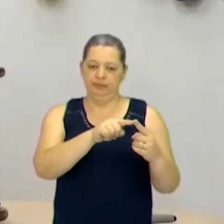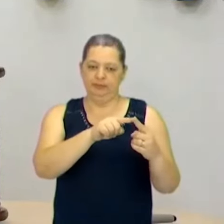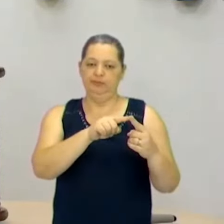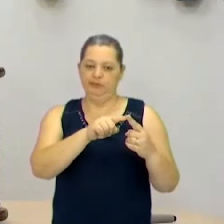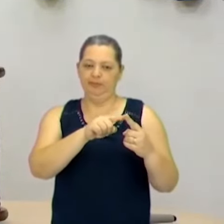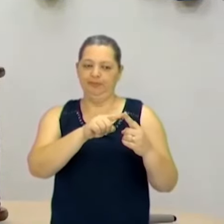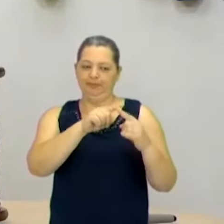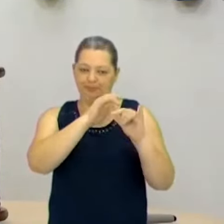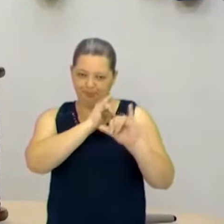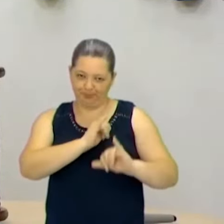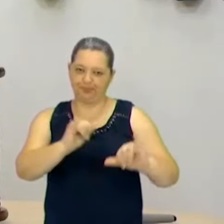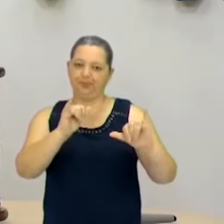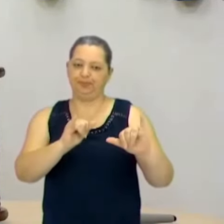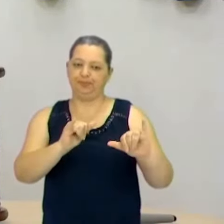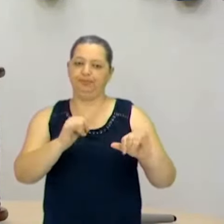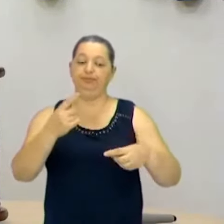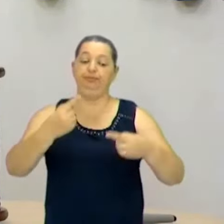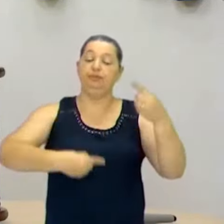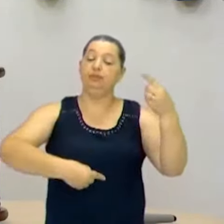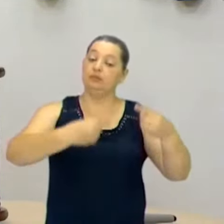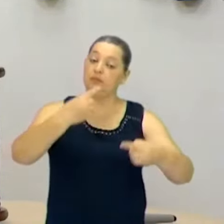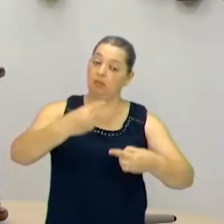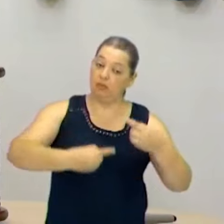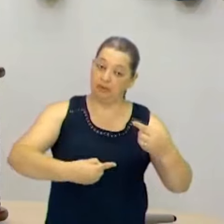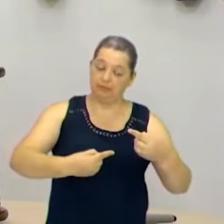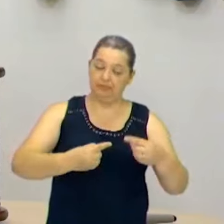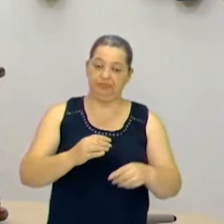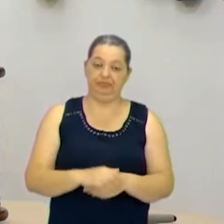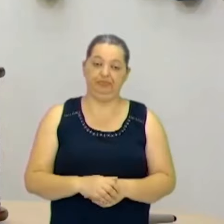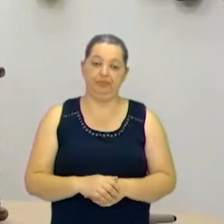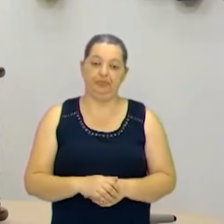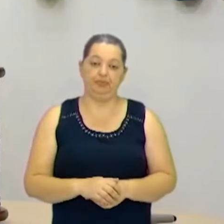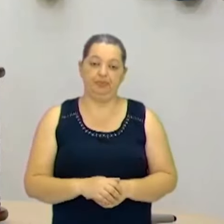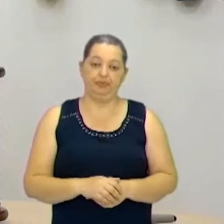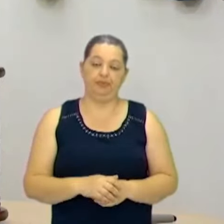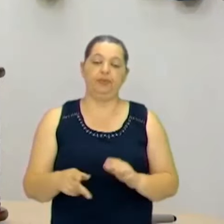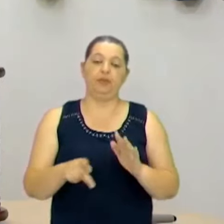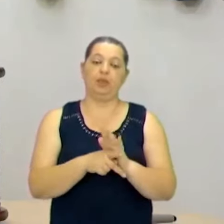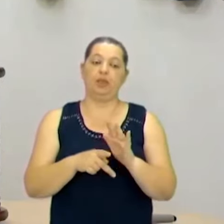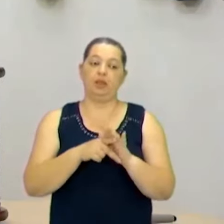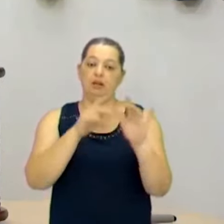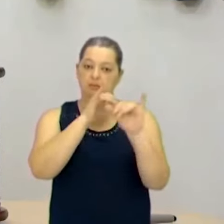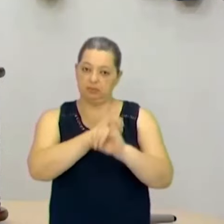recado, geralmente um recado político, né? E muito desses recados, eles têm às vezes um teor